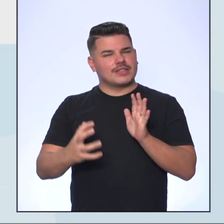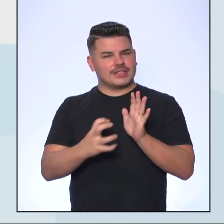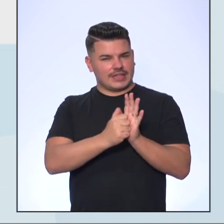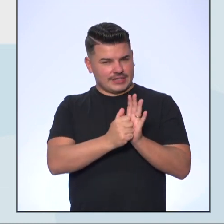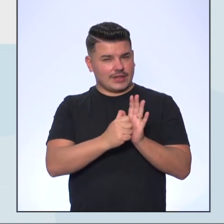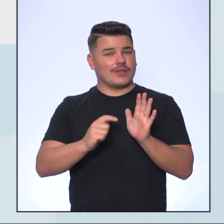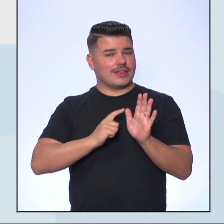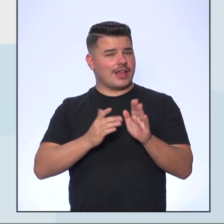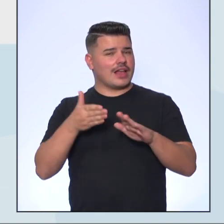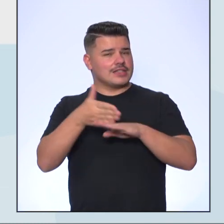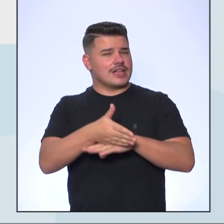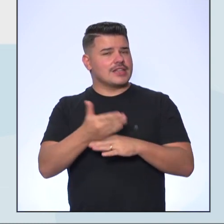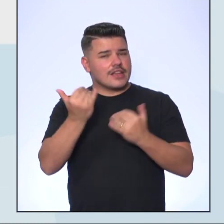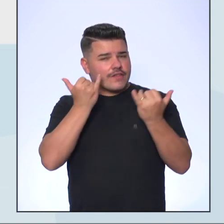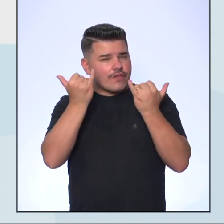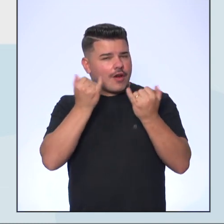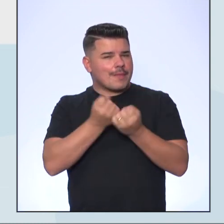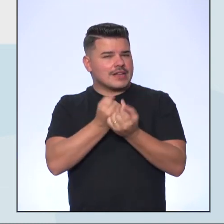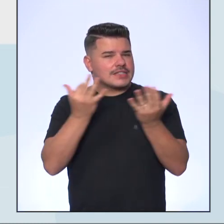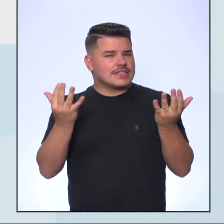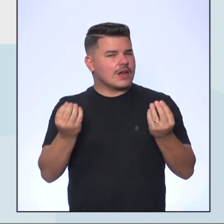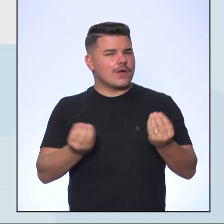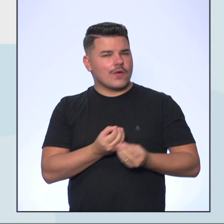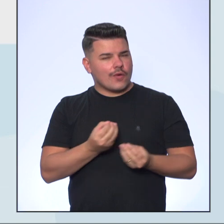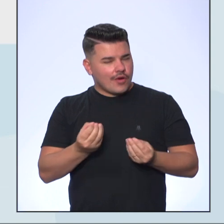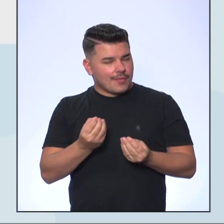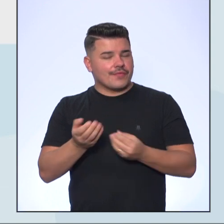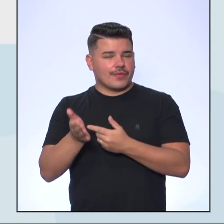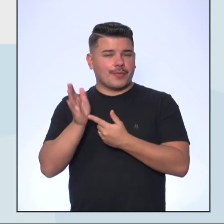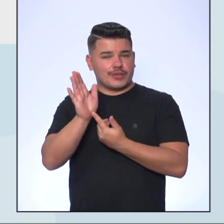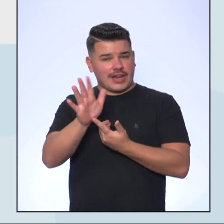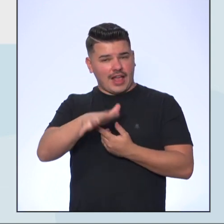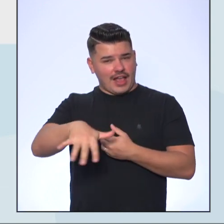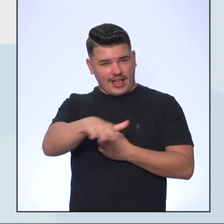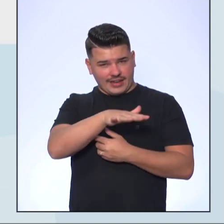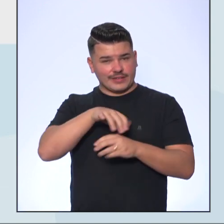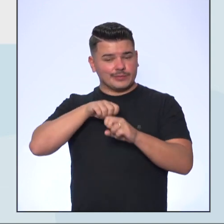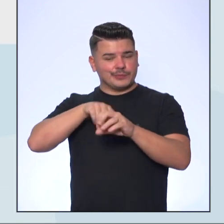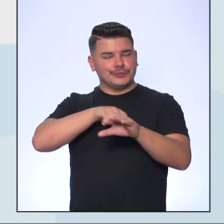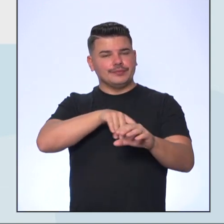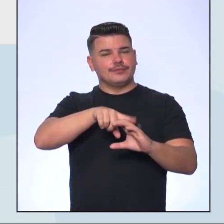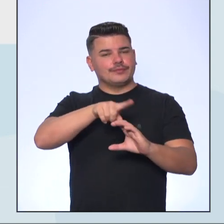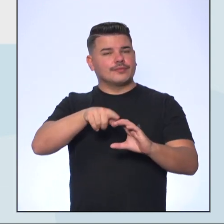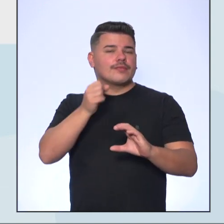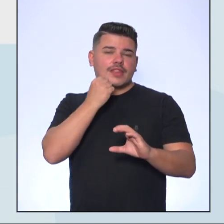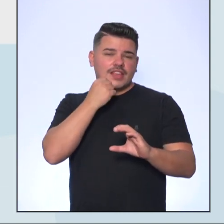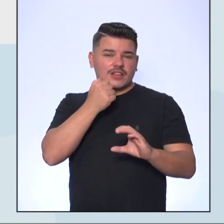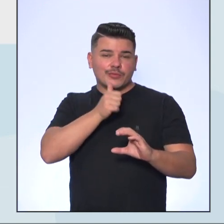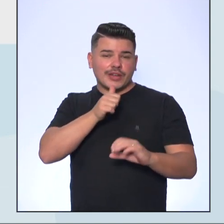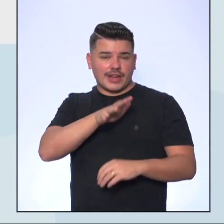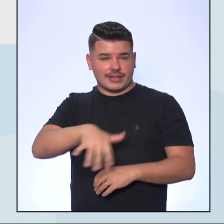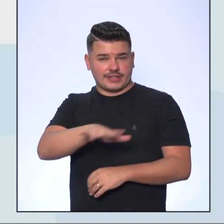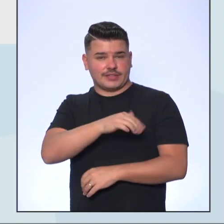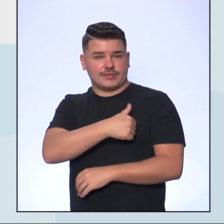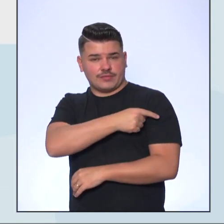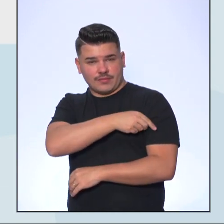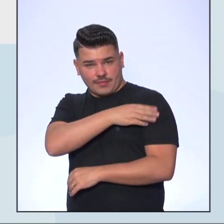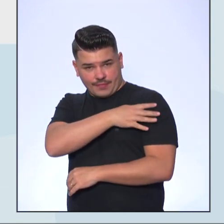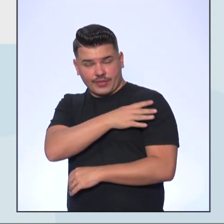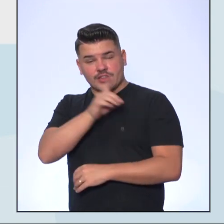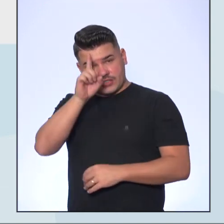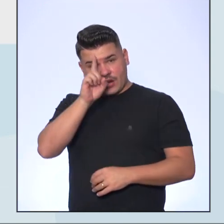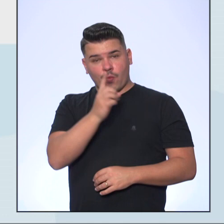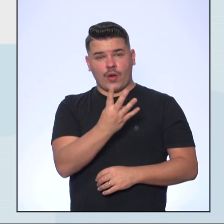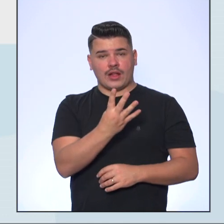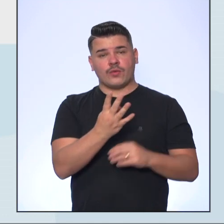têm acesso à inscrição? Né? O evento que ensina ciências para meninas do ensino básico tem inscrições de 4 a 20 de maio, quer